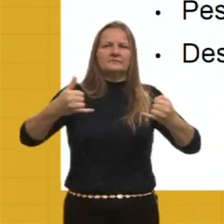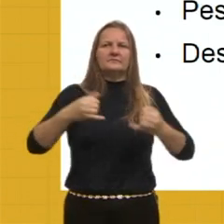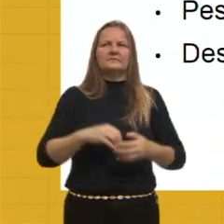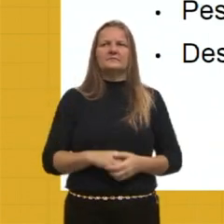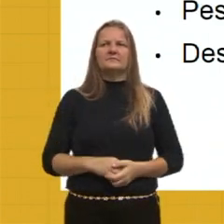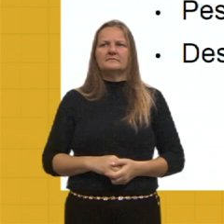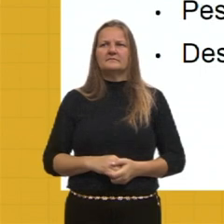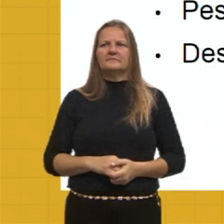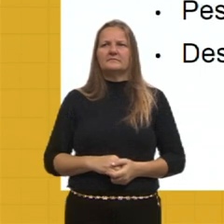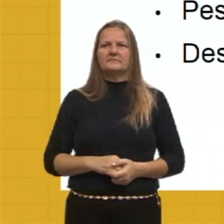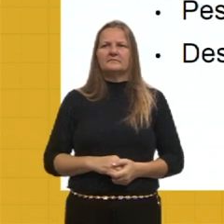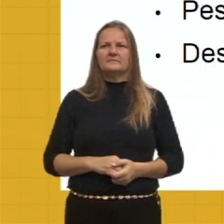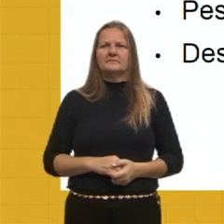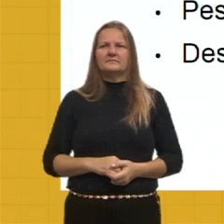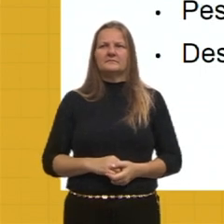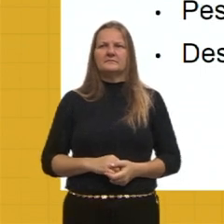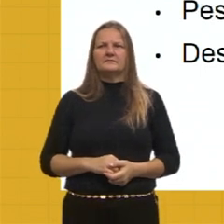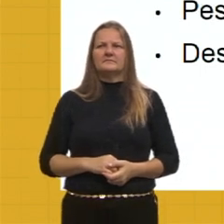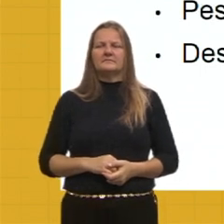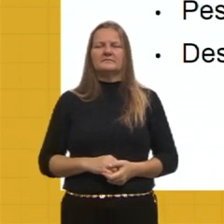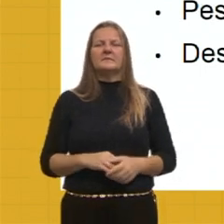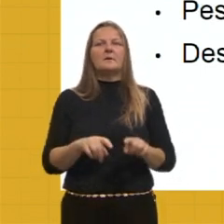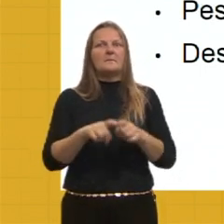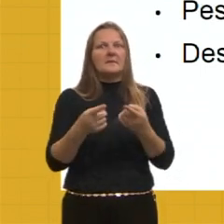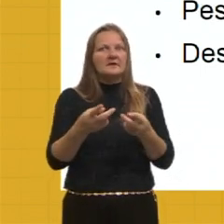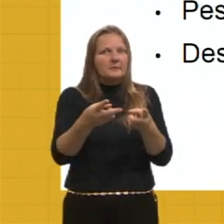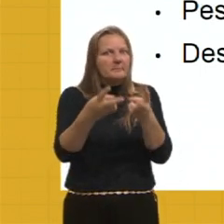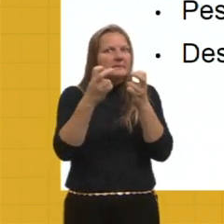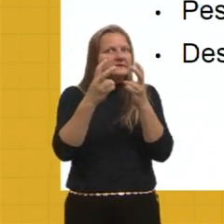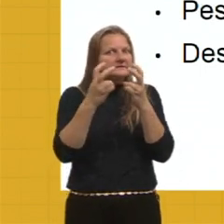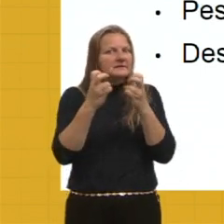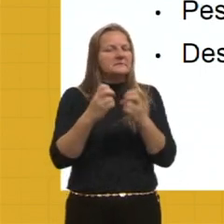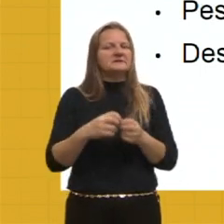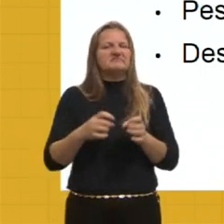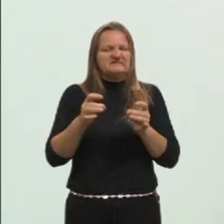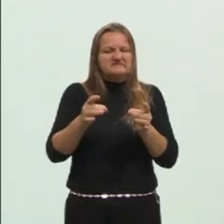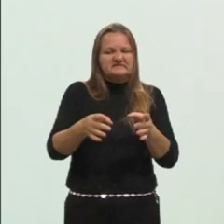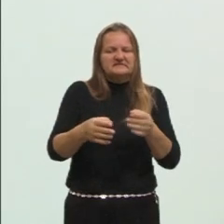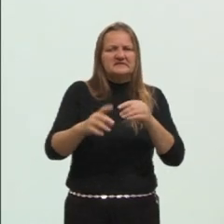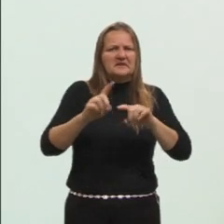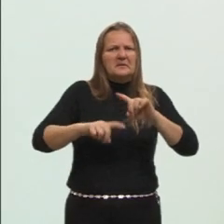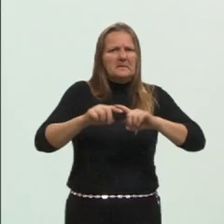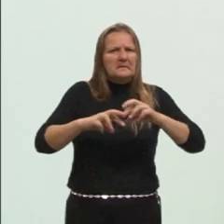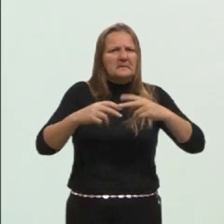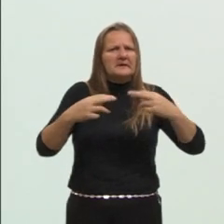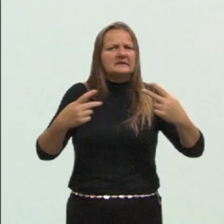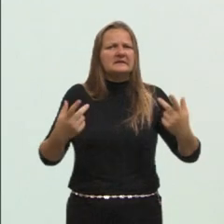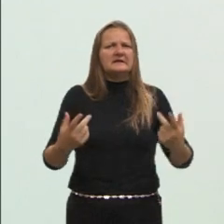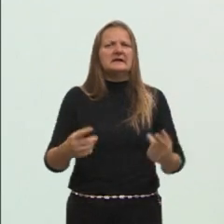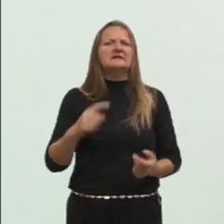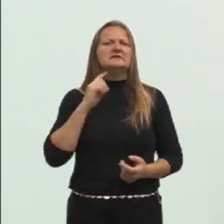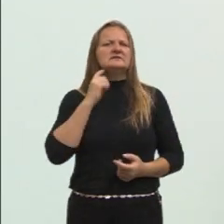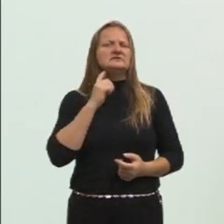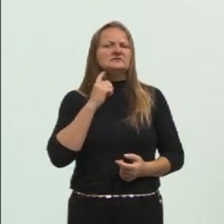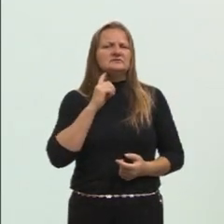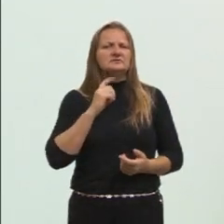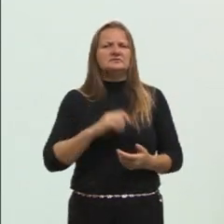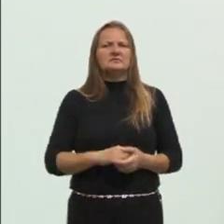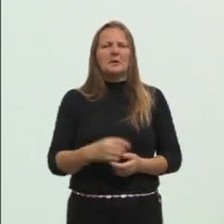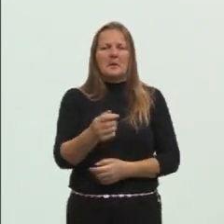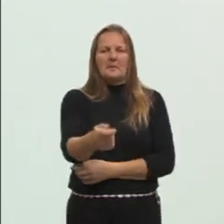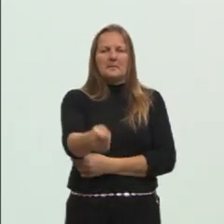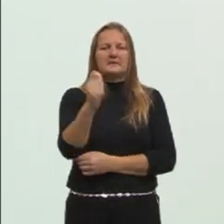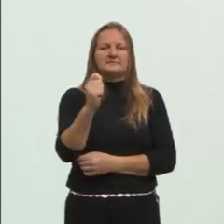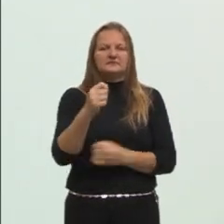não gosto muito de pescar na verdade não gosto nada mas então a gente vê ali que alguém abandonou aquelas partes Alguém estava pescando